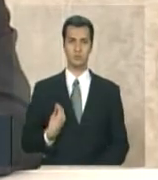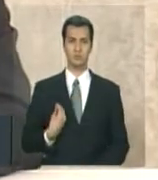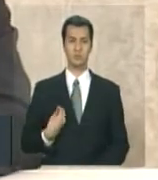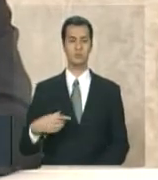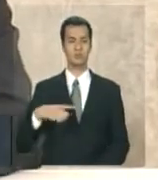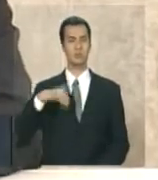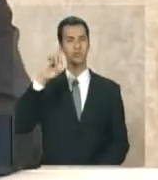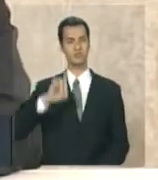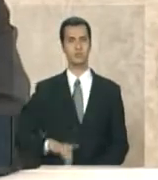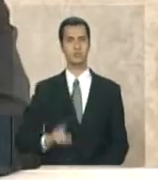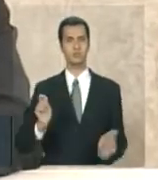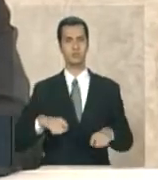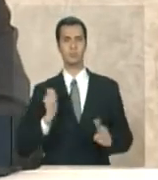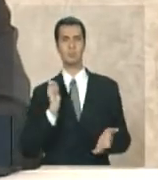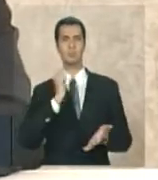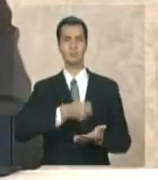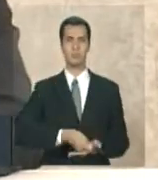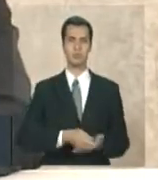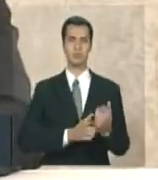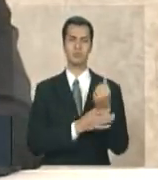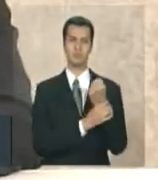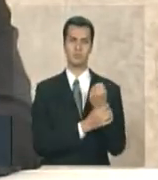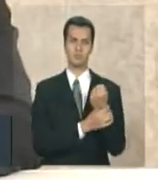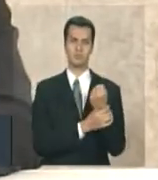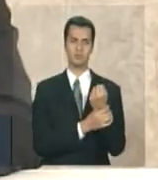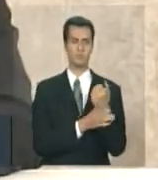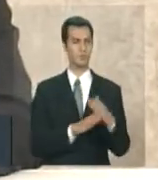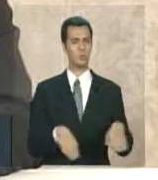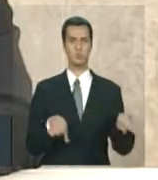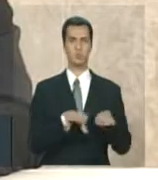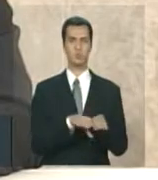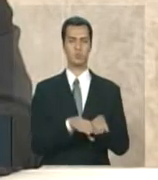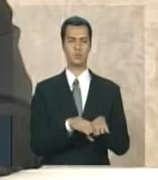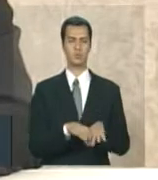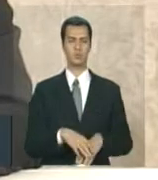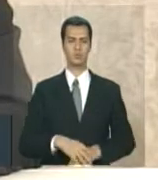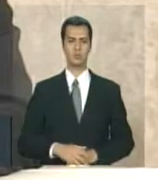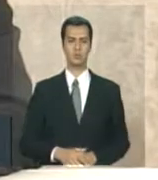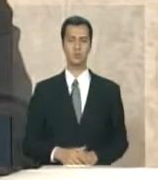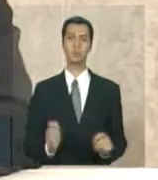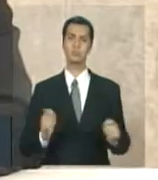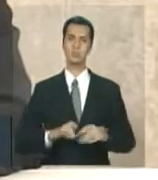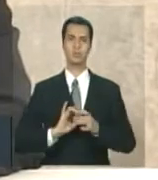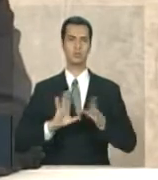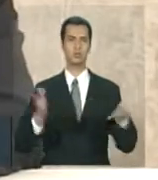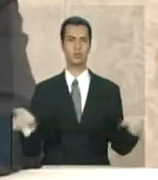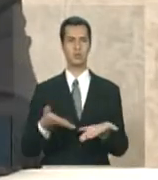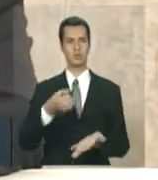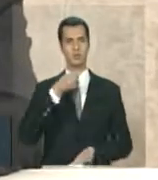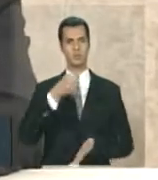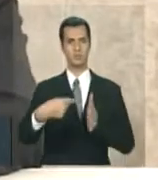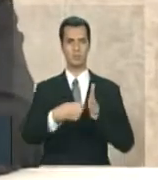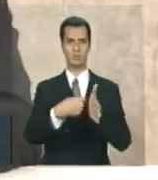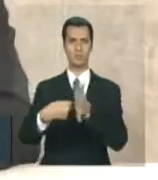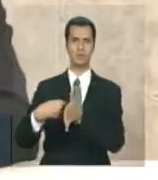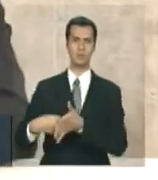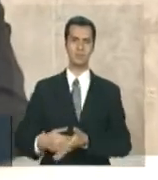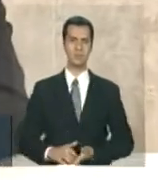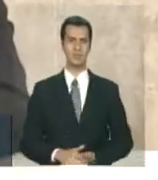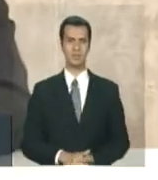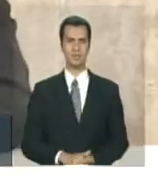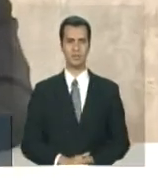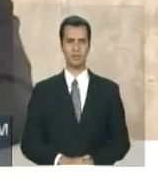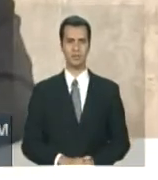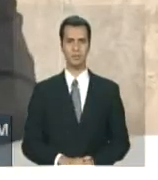tem direito ao seguro, claro, proporcional à perda. Acho que podemos passar. Chegou aí